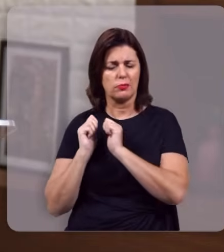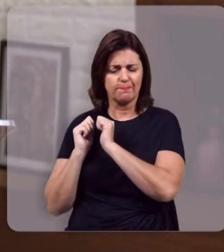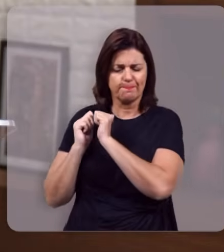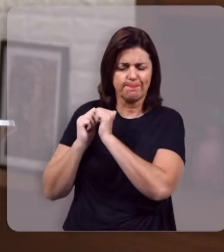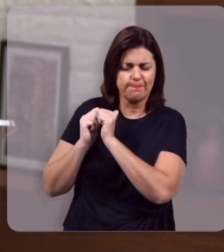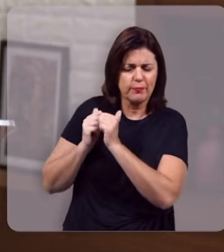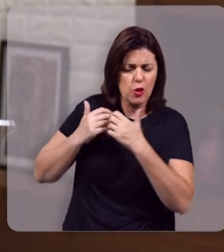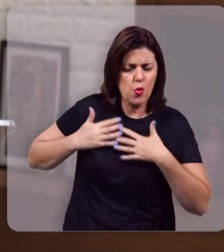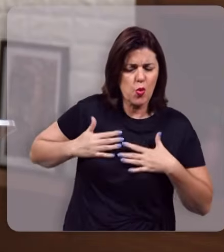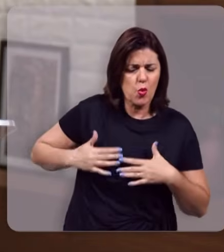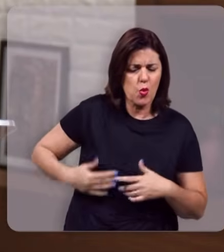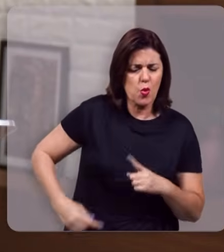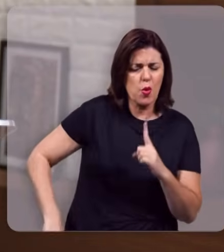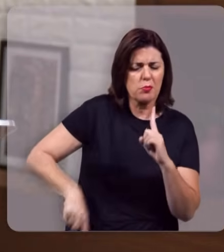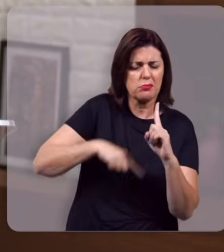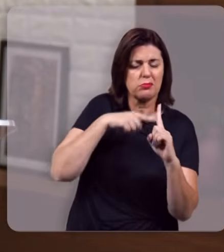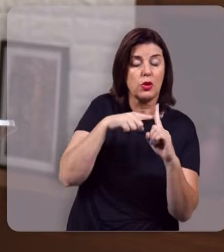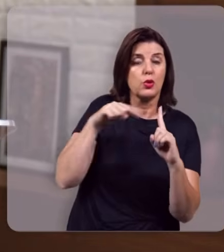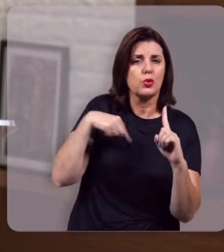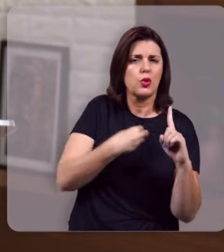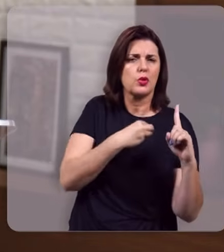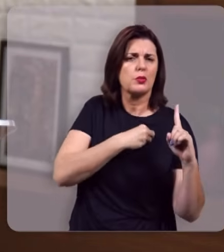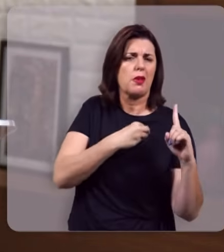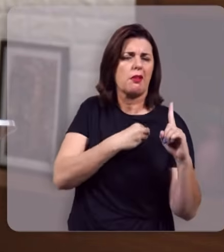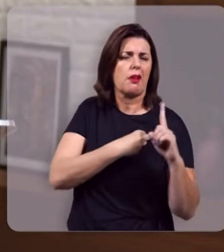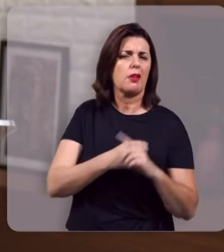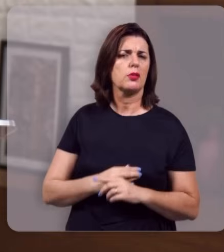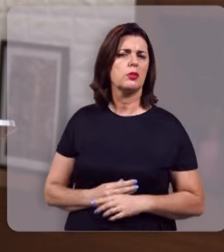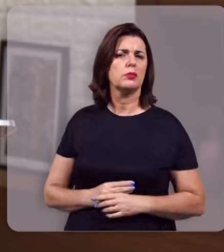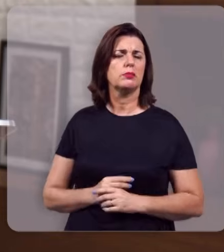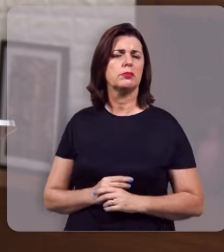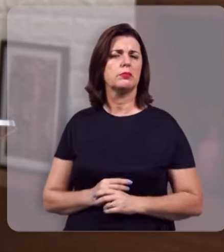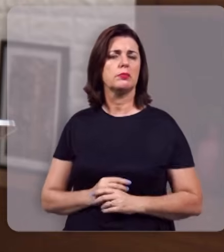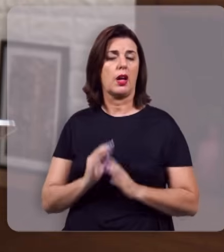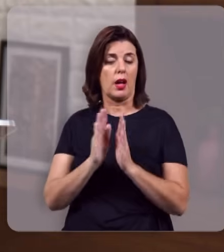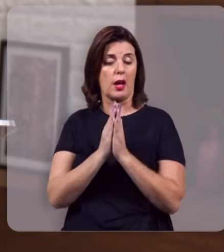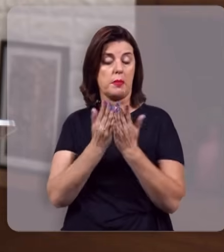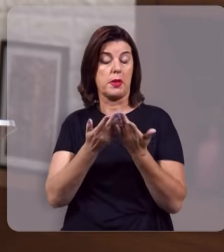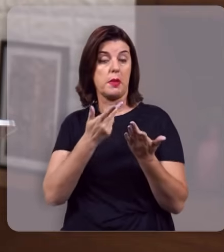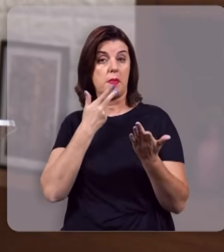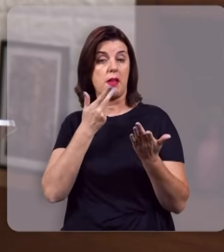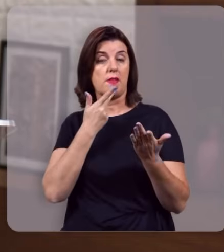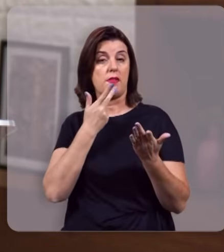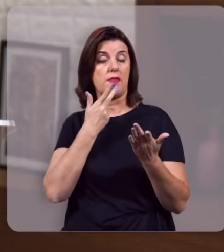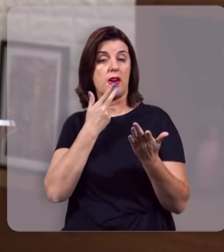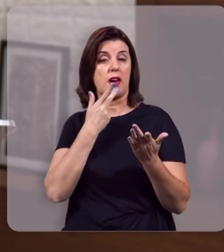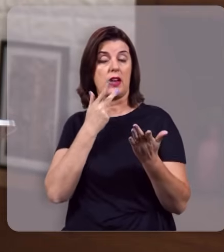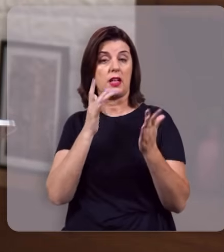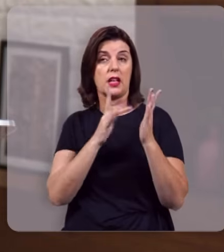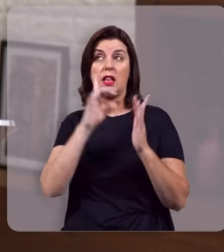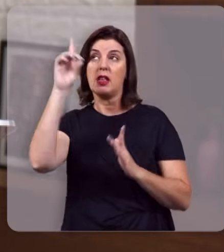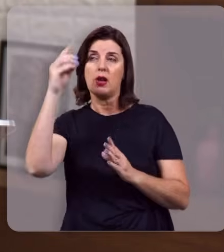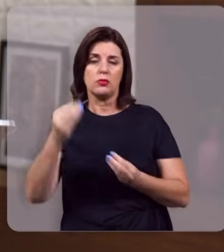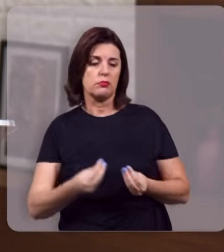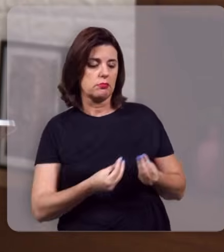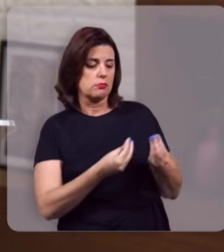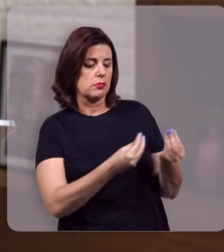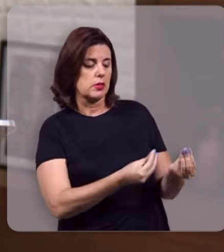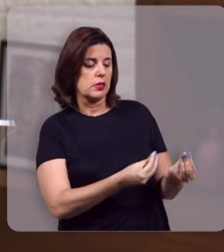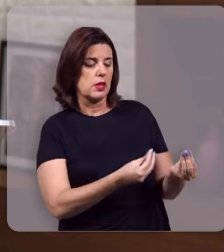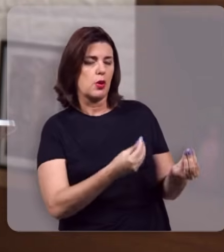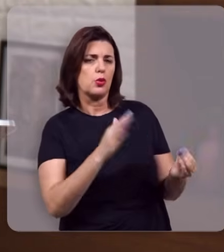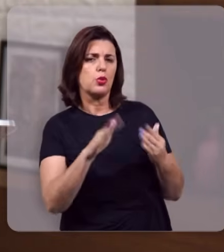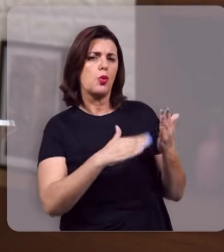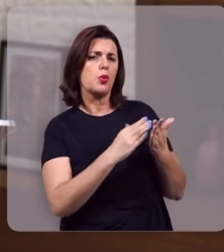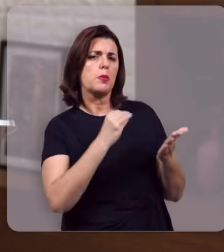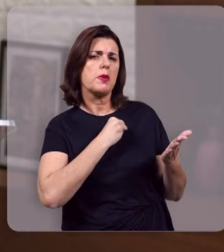seu corpo no madeiro os nossos pecados. A Bíblia diz que Deus lançou sobre ele a iniquidade de